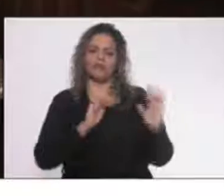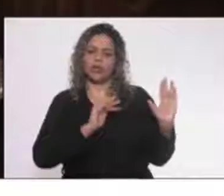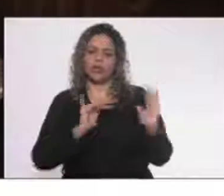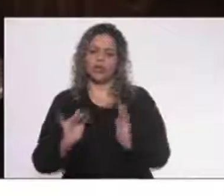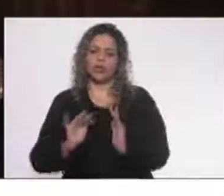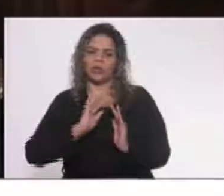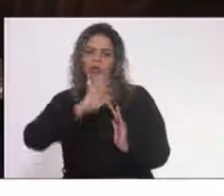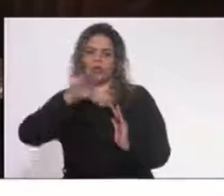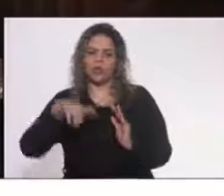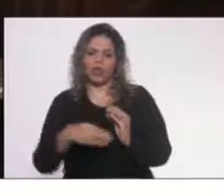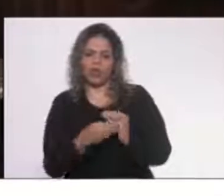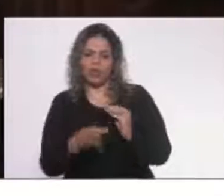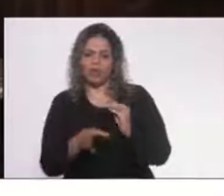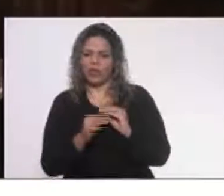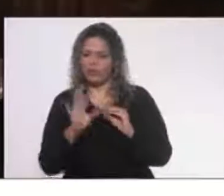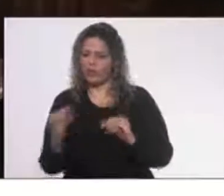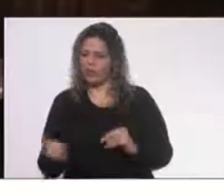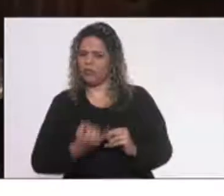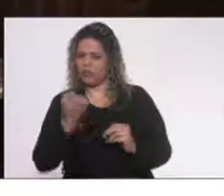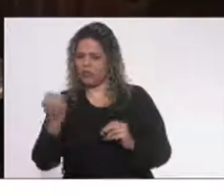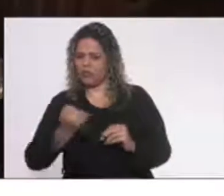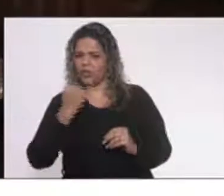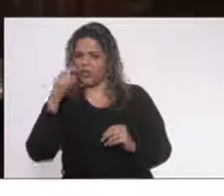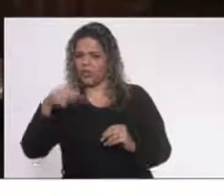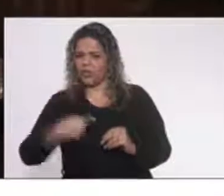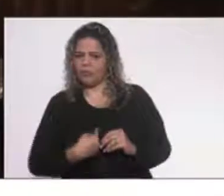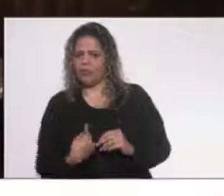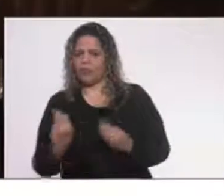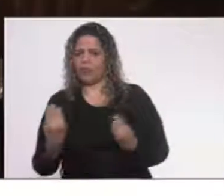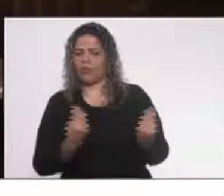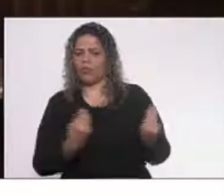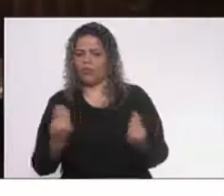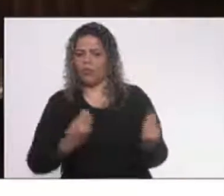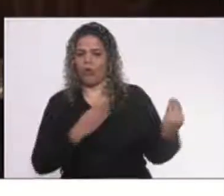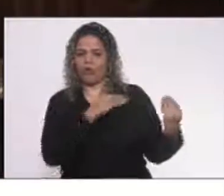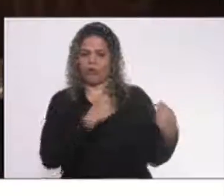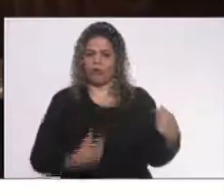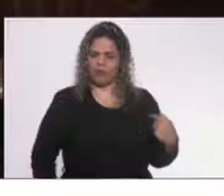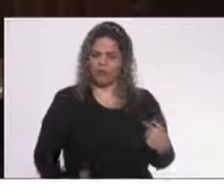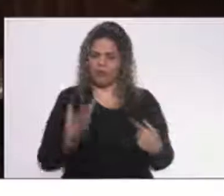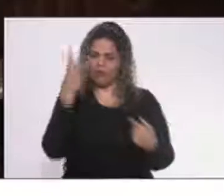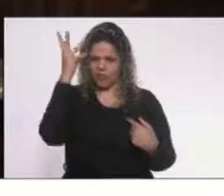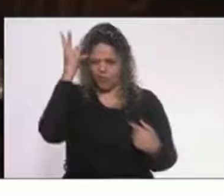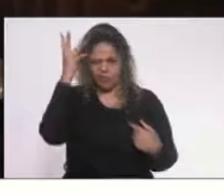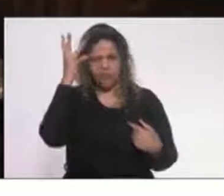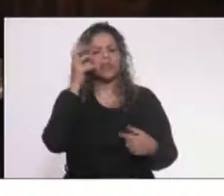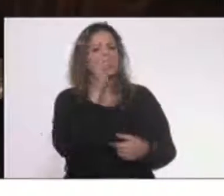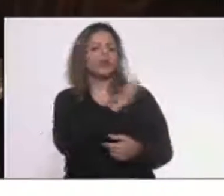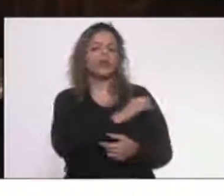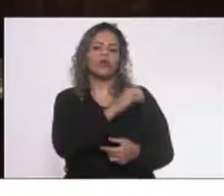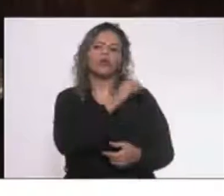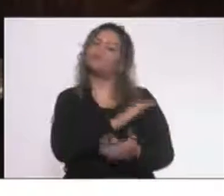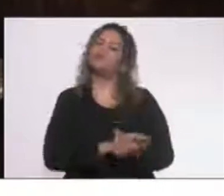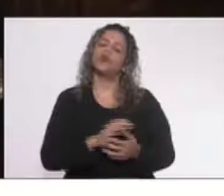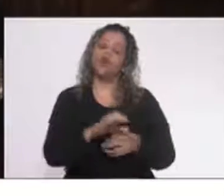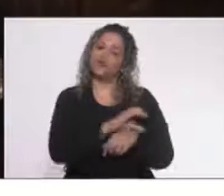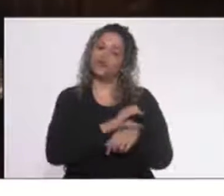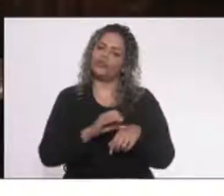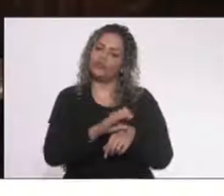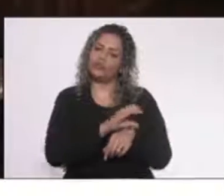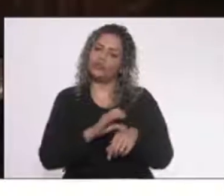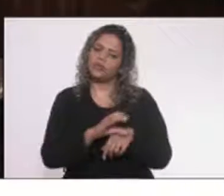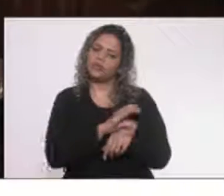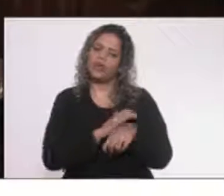um elemento que para mim é fundamental na maneira do desgoverno Witzel no Rio de Janeiro. A